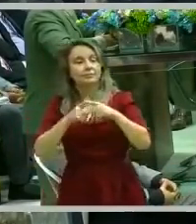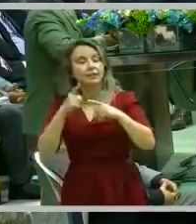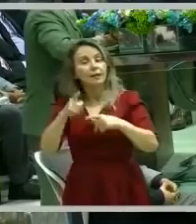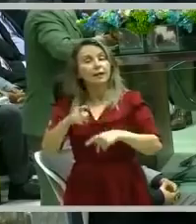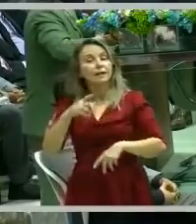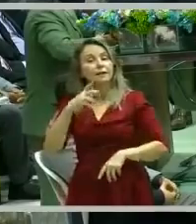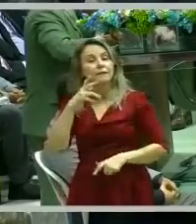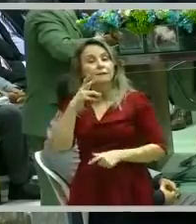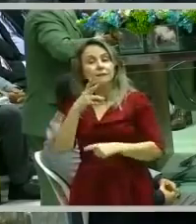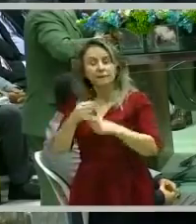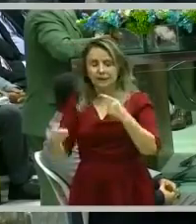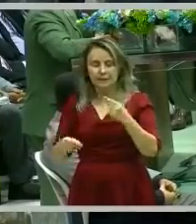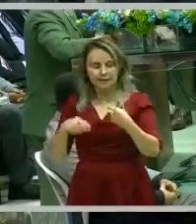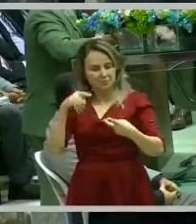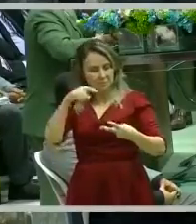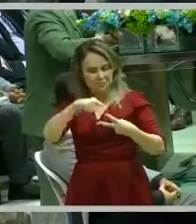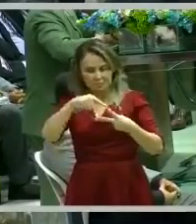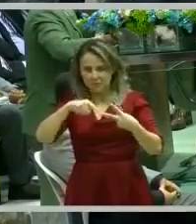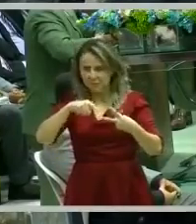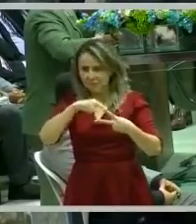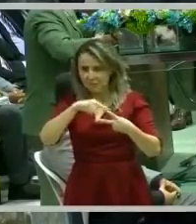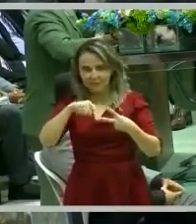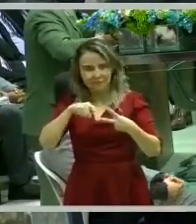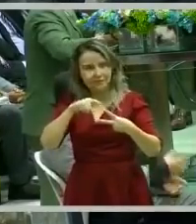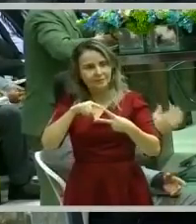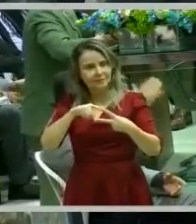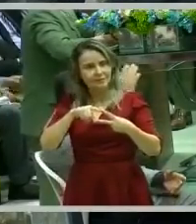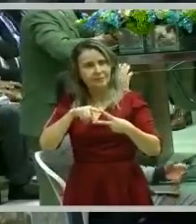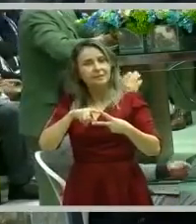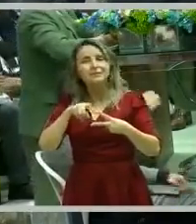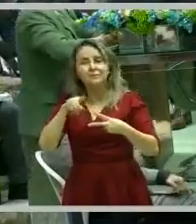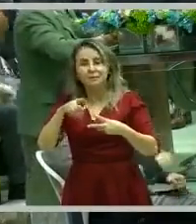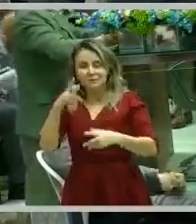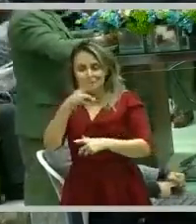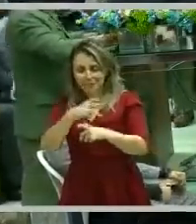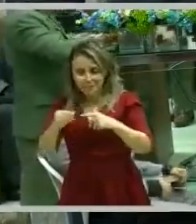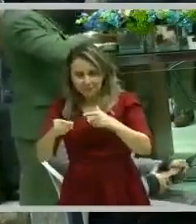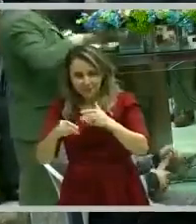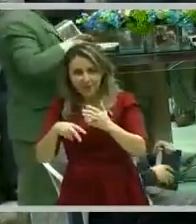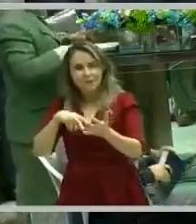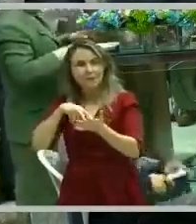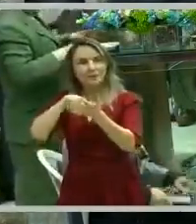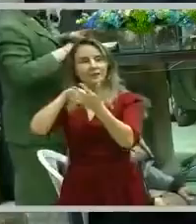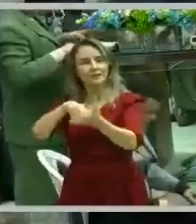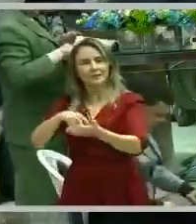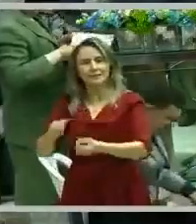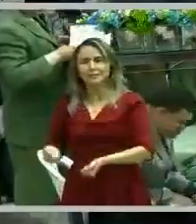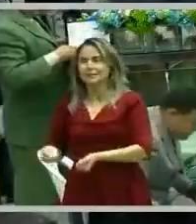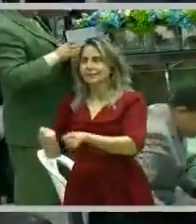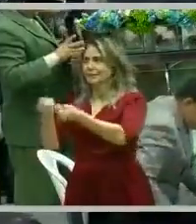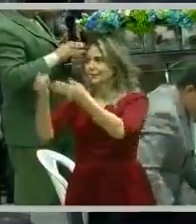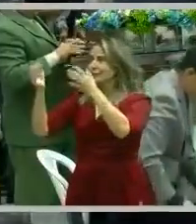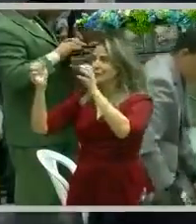dois. Só quem vai vencer os dois, fica de pé e dá um glória do tamanho que você quiser.